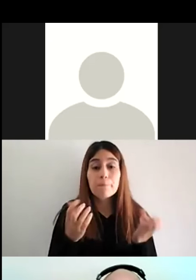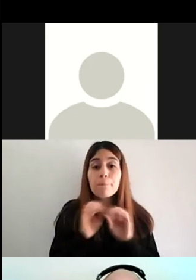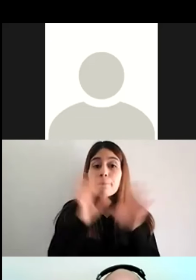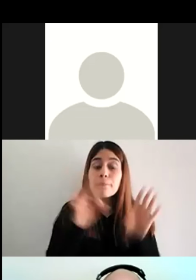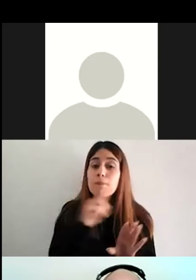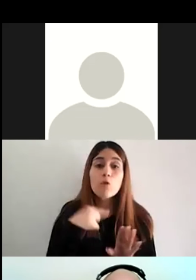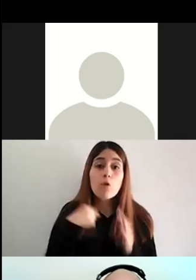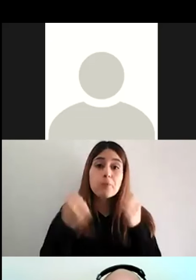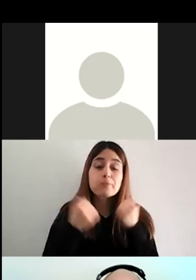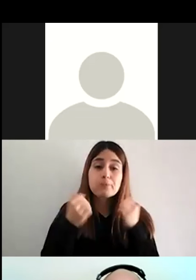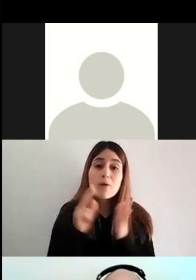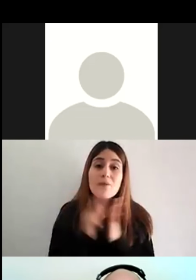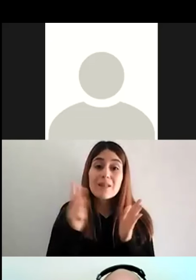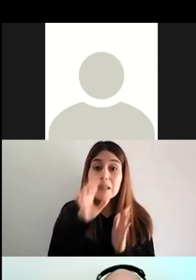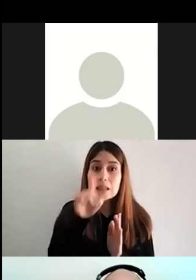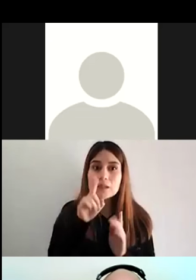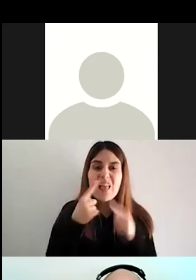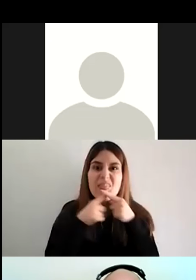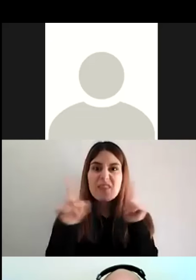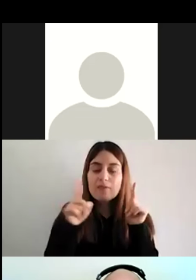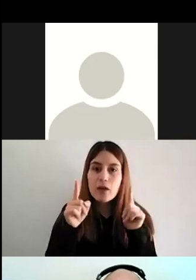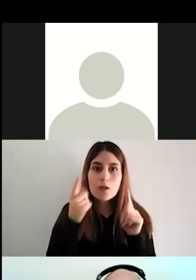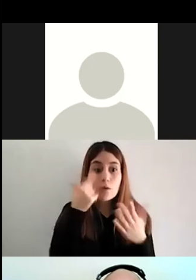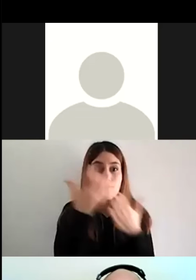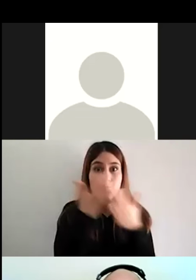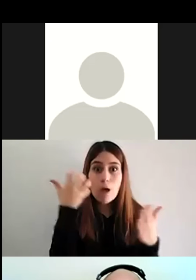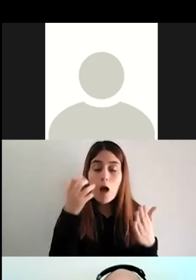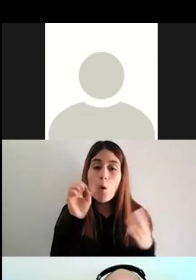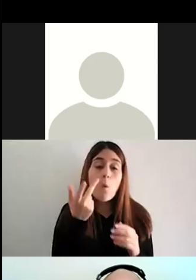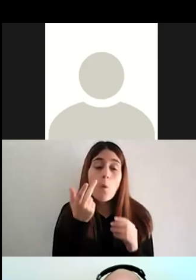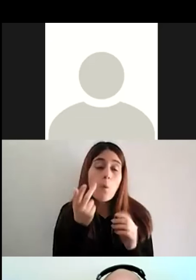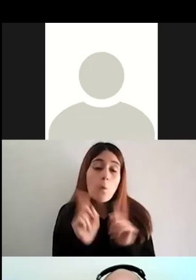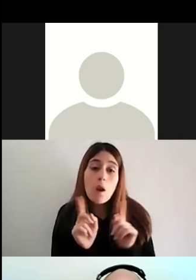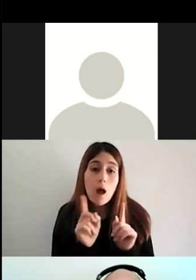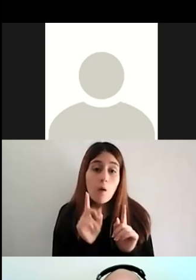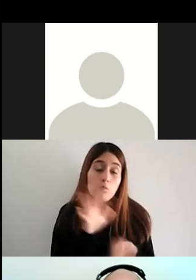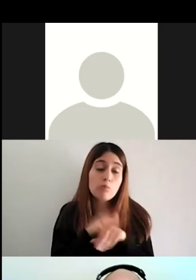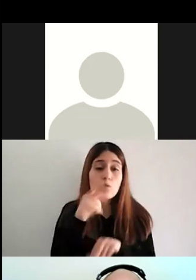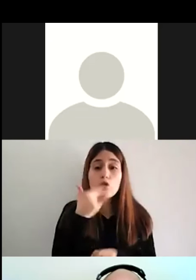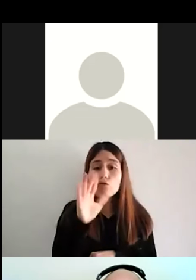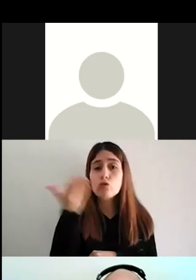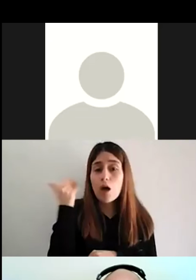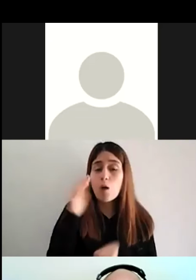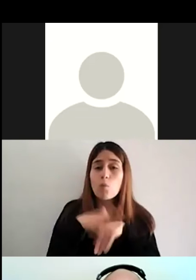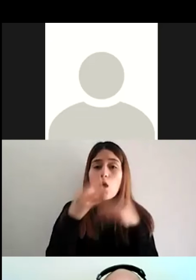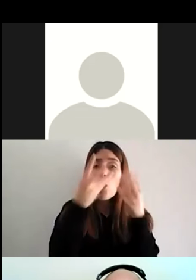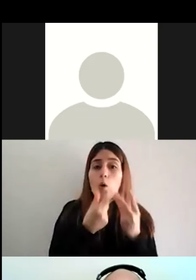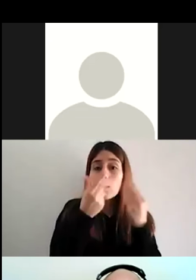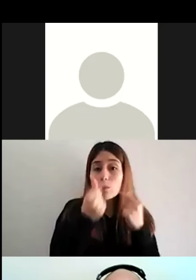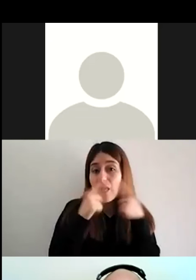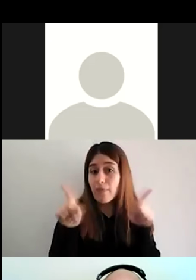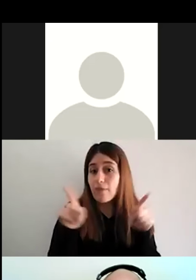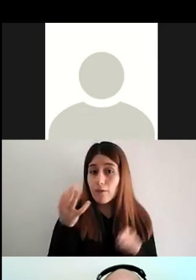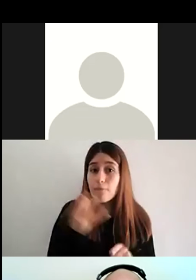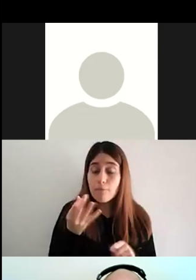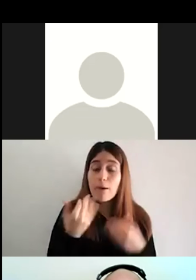conseguimos validar se esta diferença é assim tão grande ou assim tão pequena pela razão já mencionada, pela contabilização ser diferente,